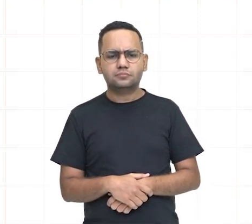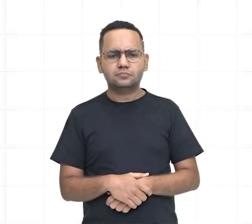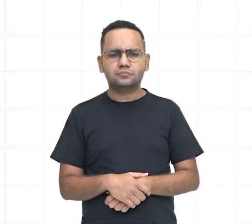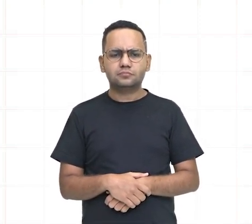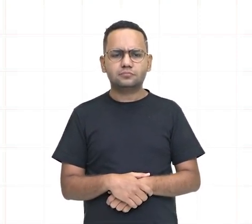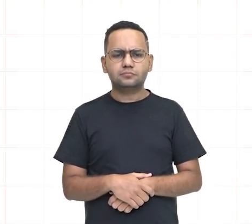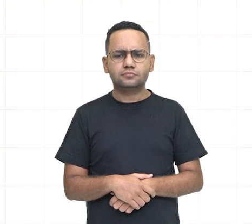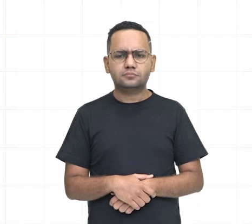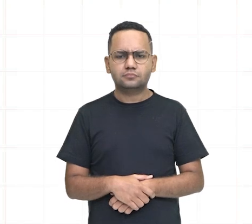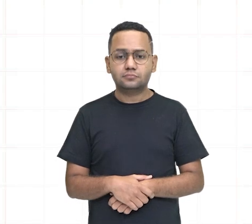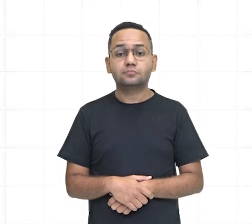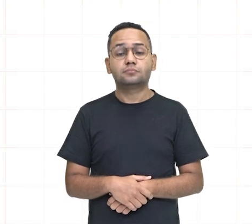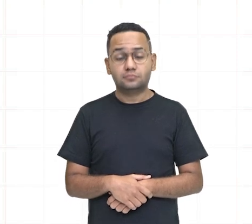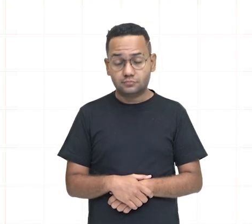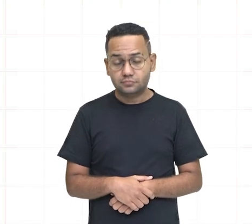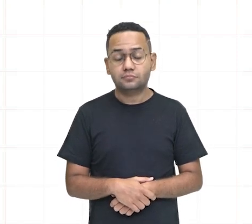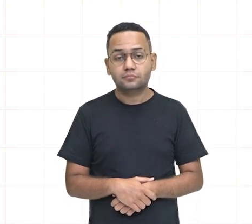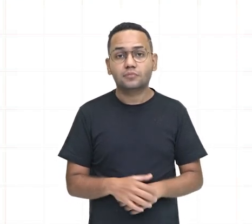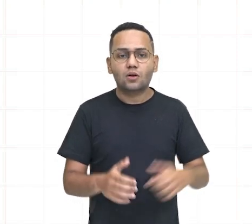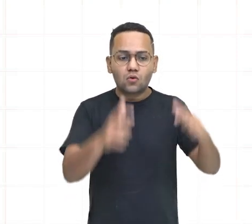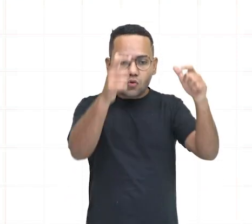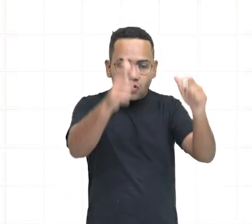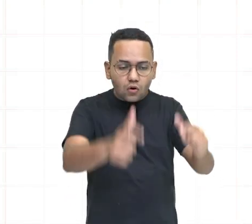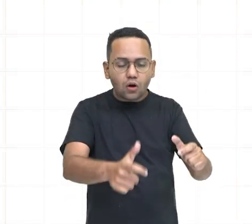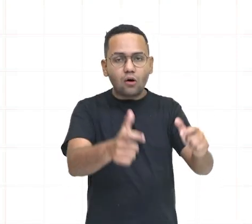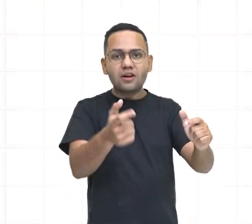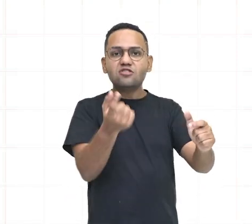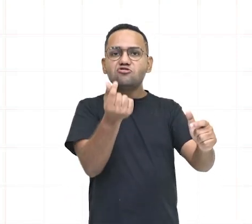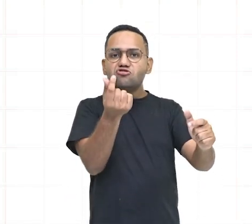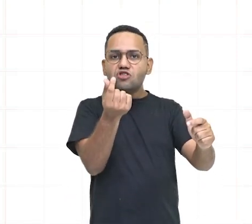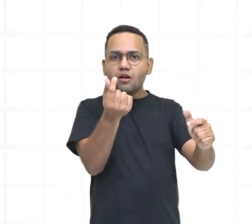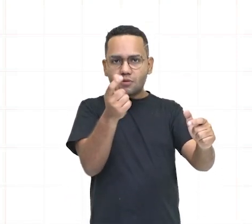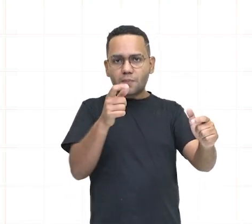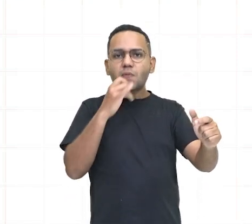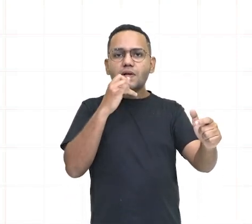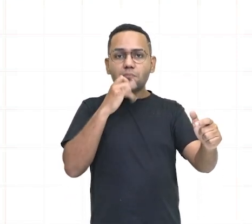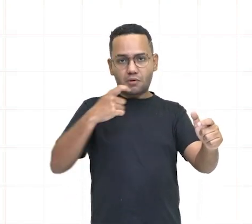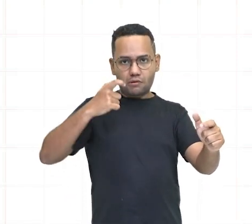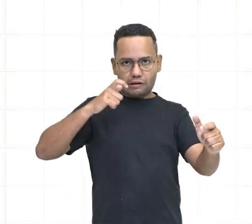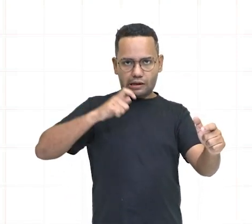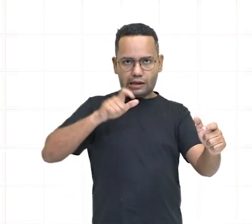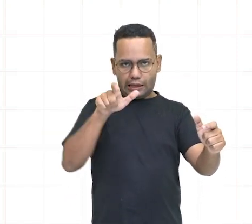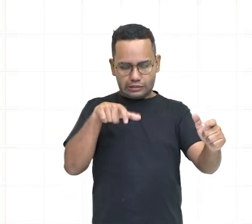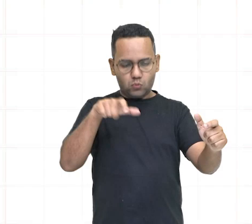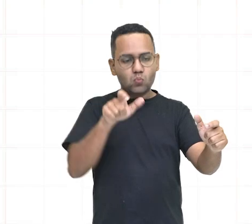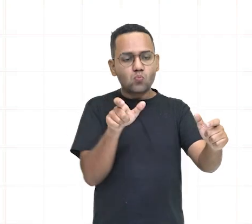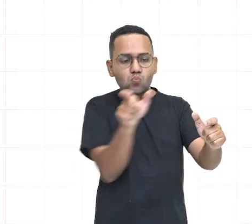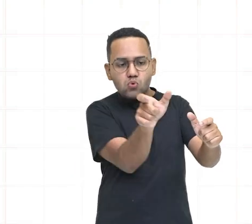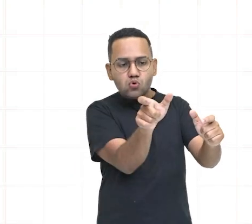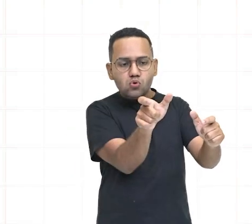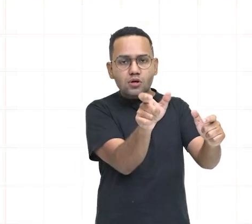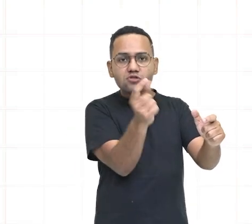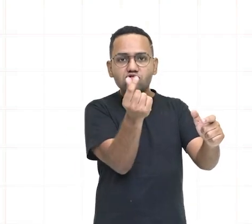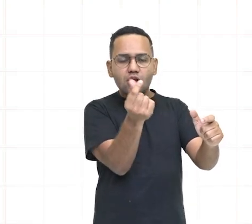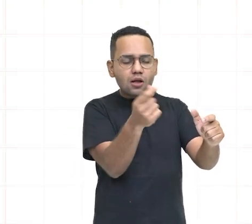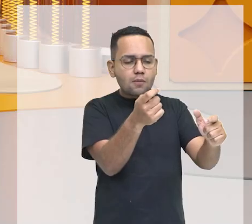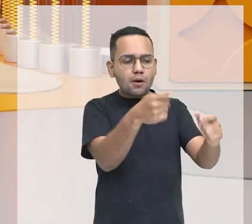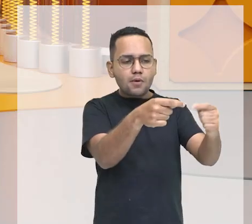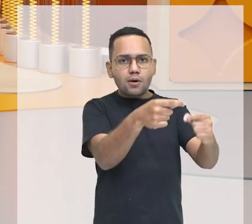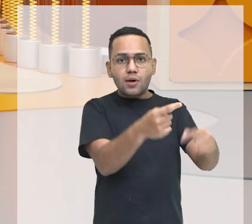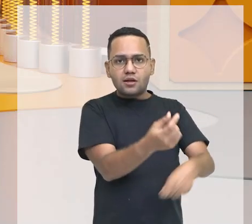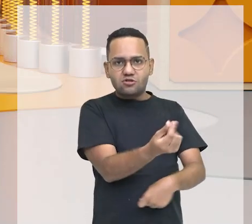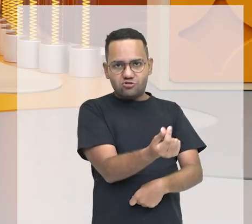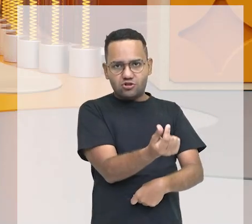realizadas várias operações bancárias. Eu não sei se você já viu que existem inclusive cartões internacionais.